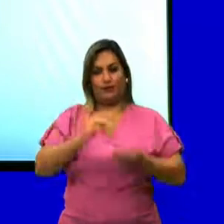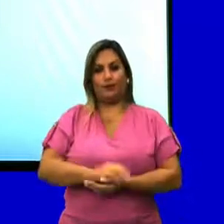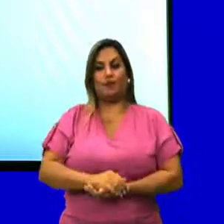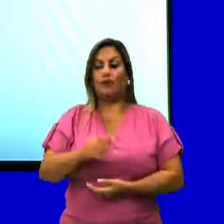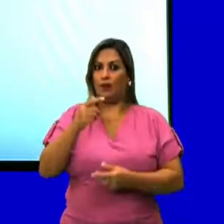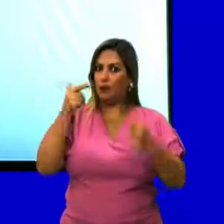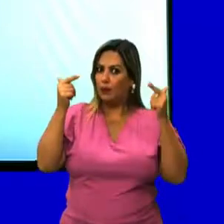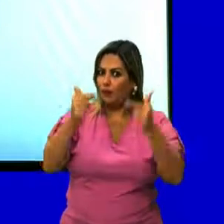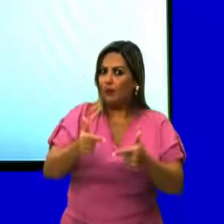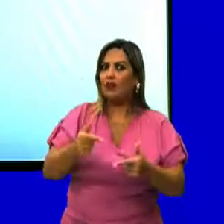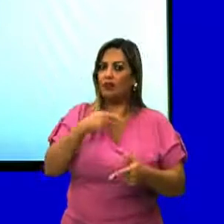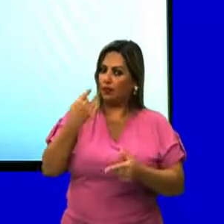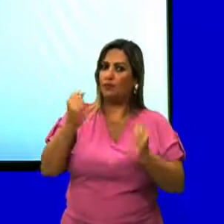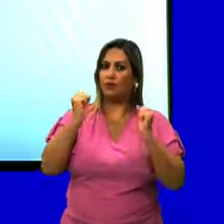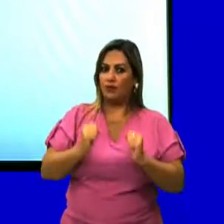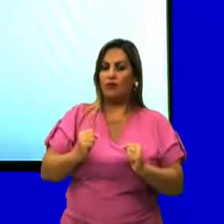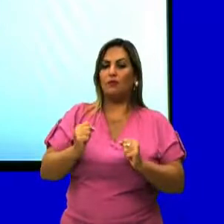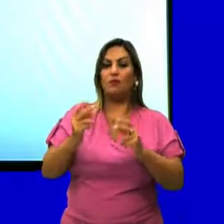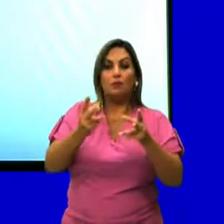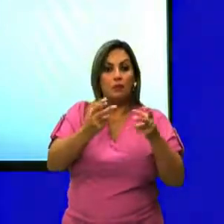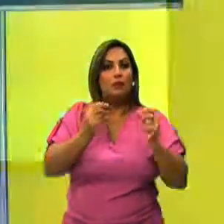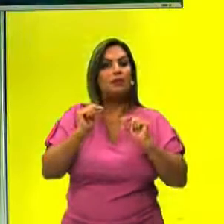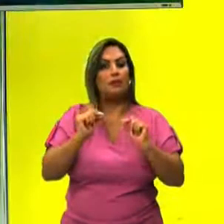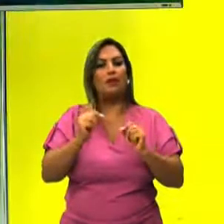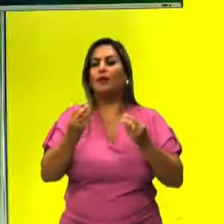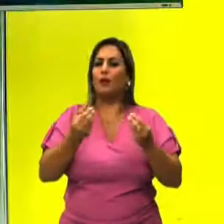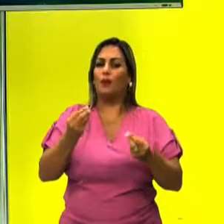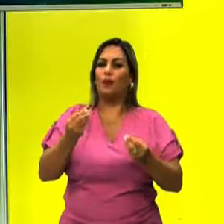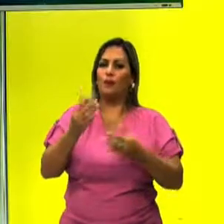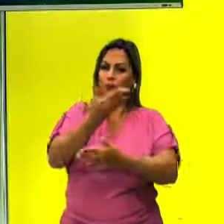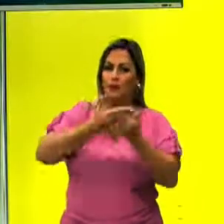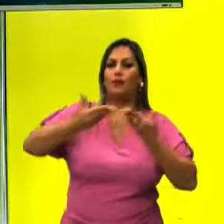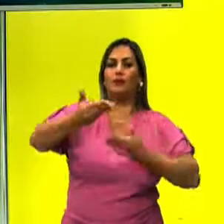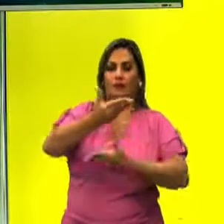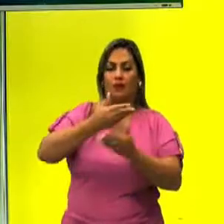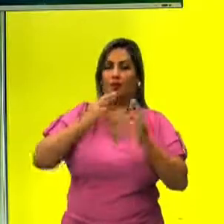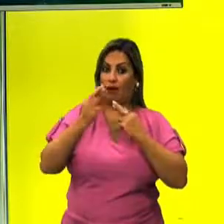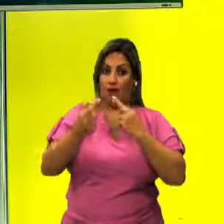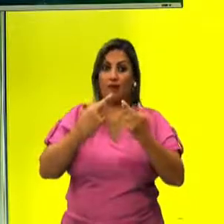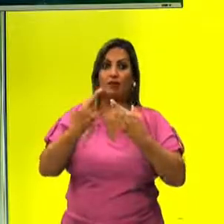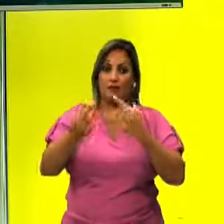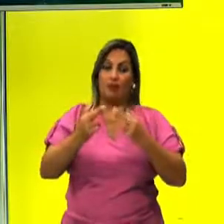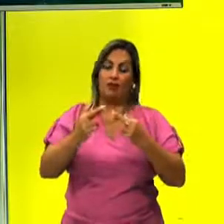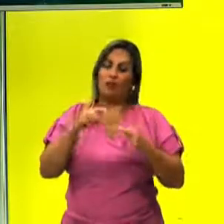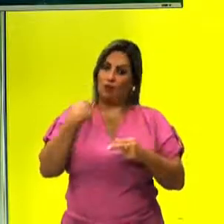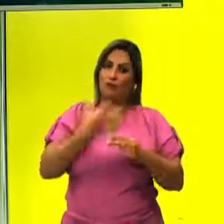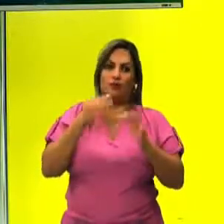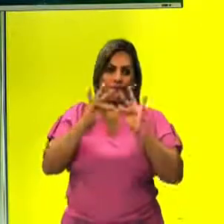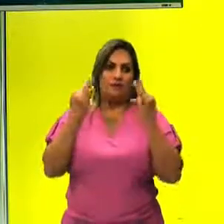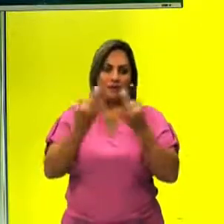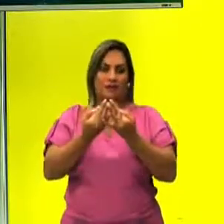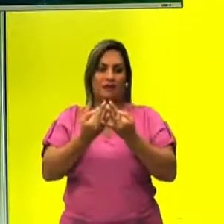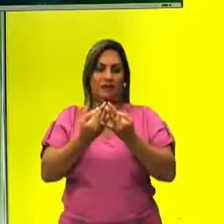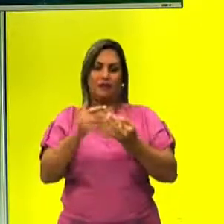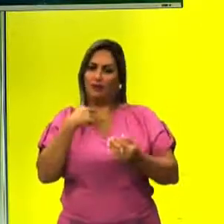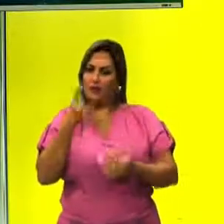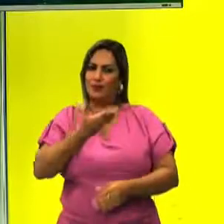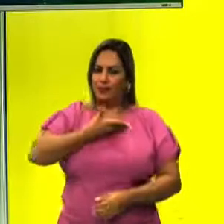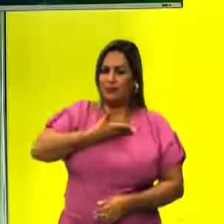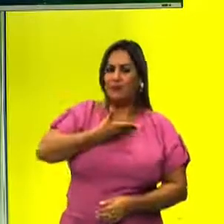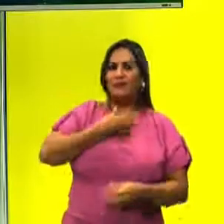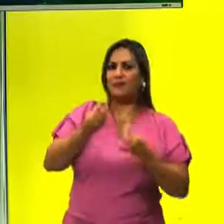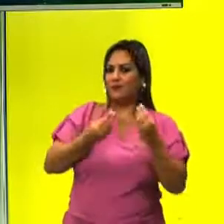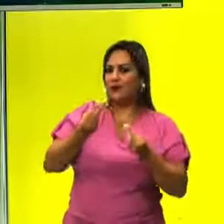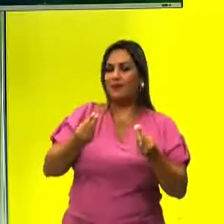que a gente também possa perceber como é a nossa interação, né, com os nossos familiares, com os nossos